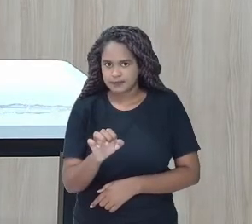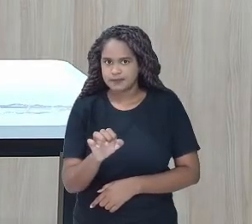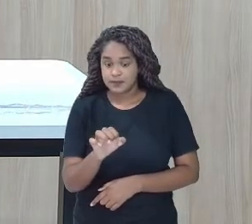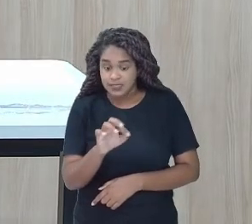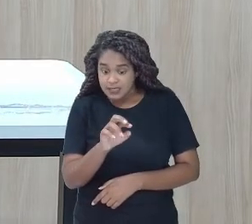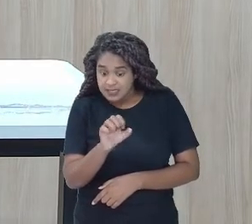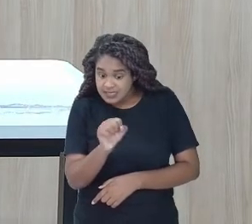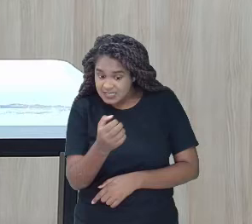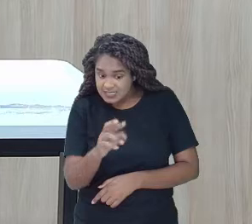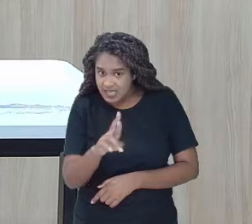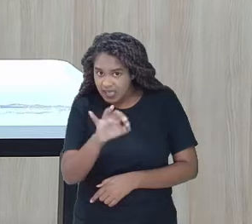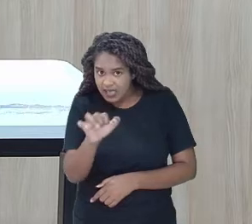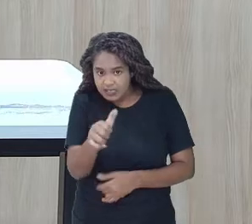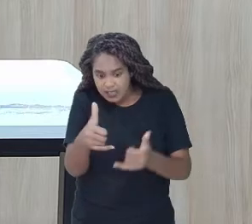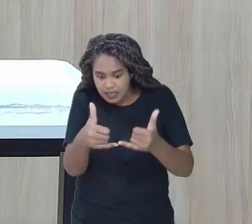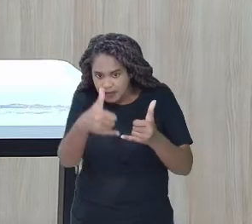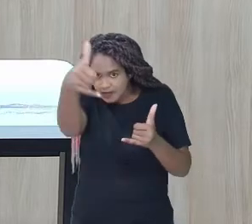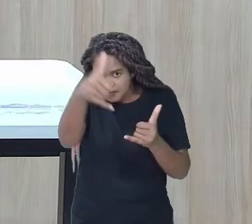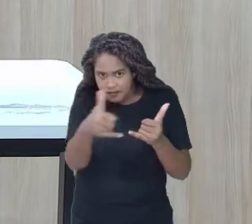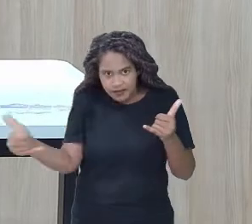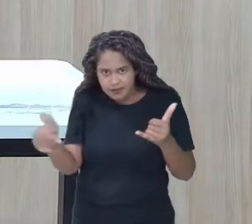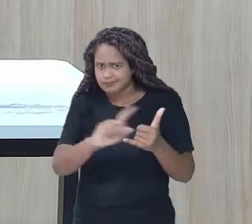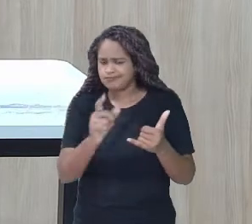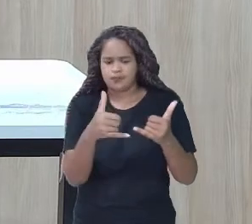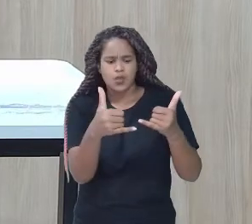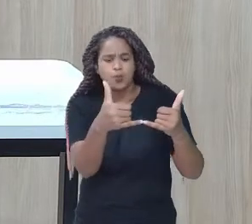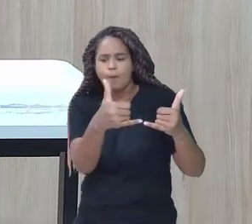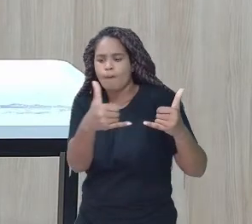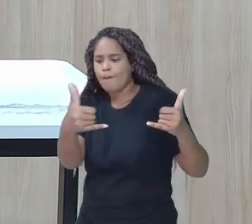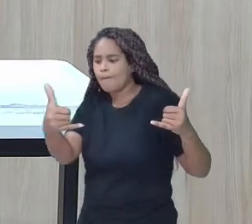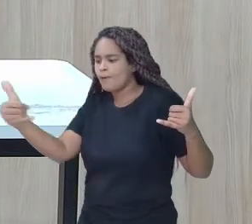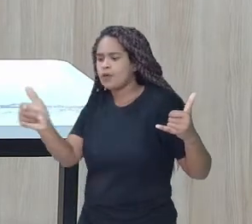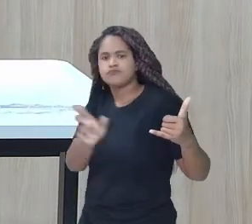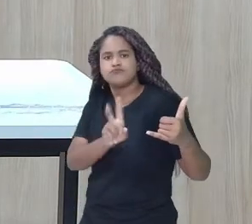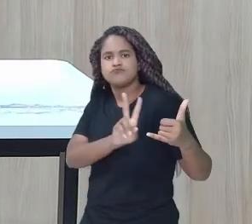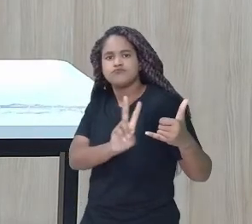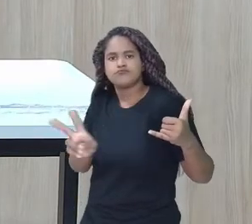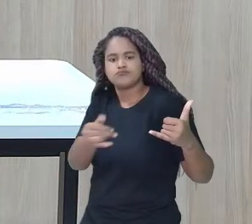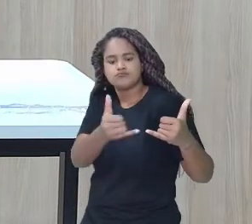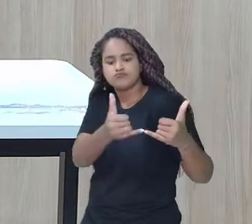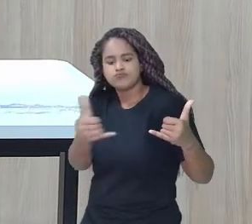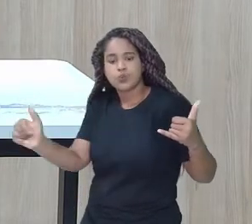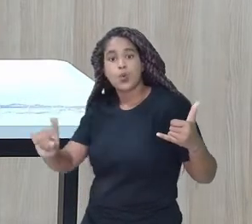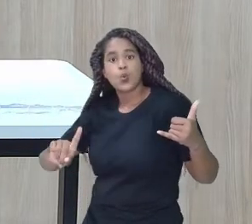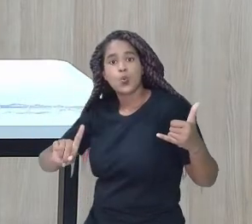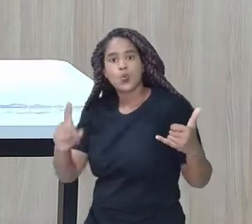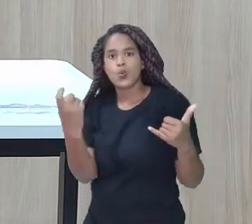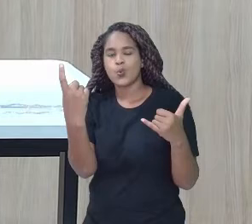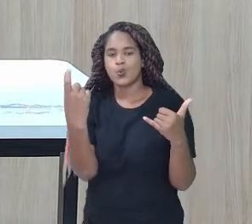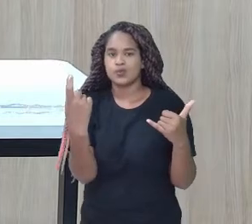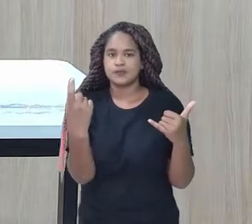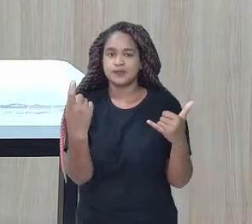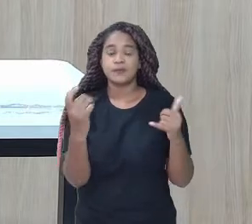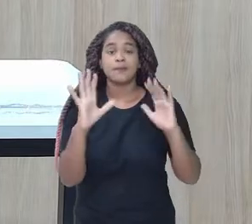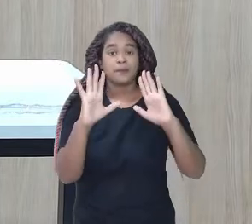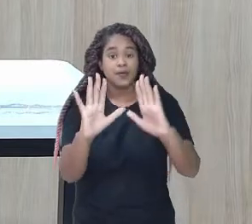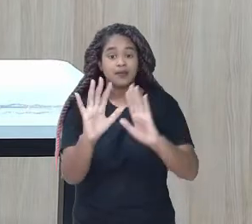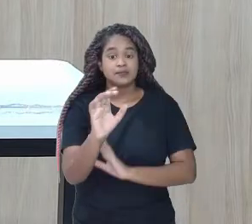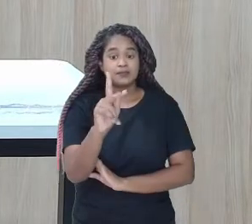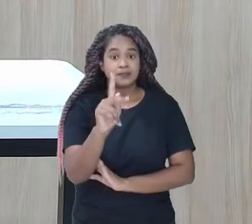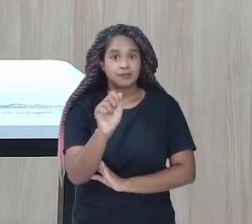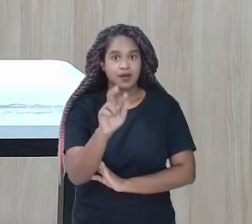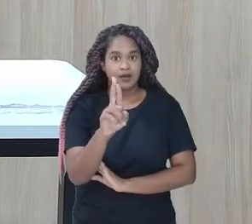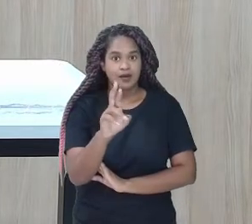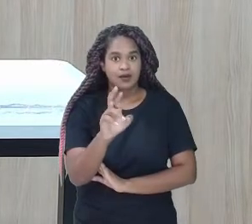divide, né? O circuito elétrico em paralelo, ele tem que ter uma bifurcação para se dividir. E em